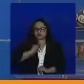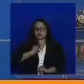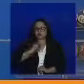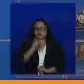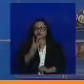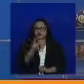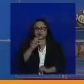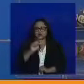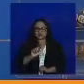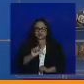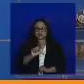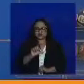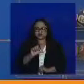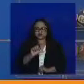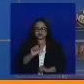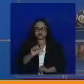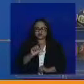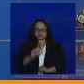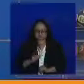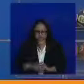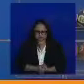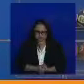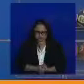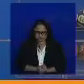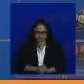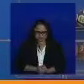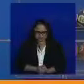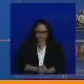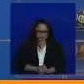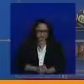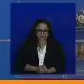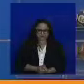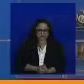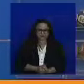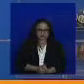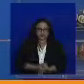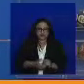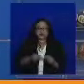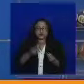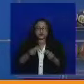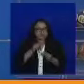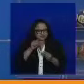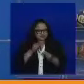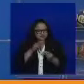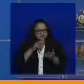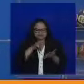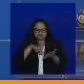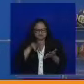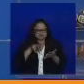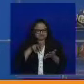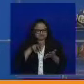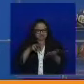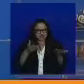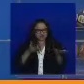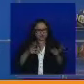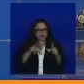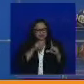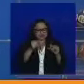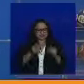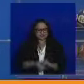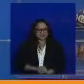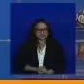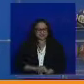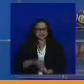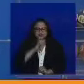49. Laranja, 49. Como é que você está indo? Está marcando? Vamos seguir sorteando.